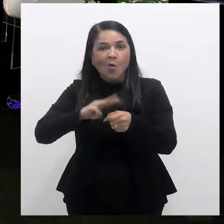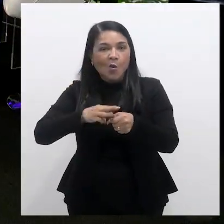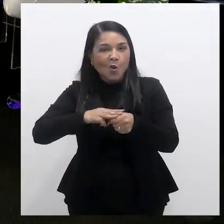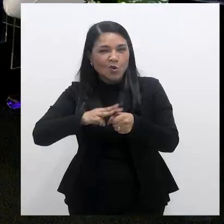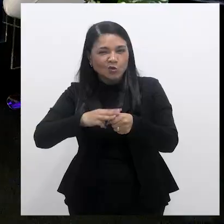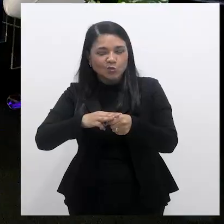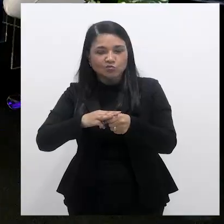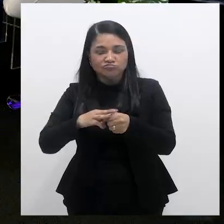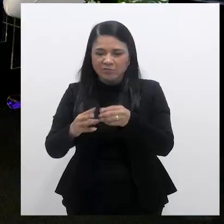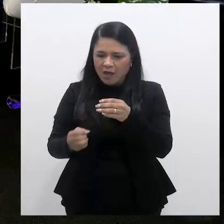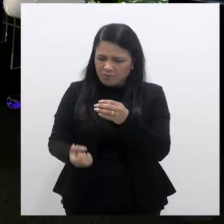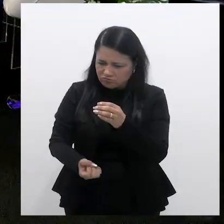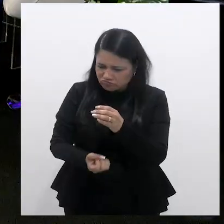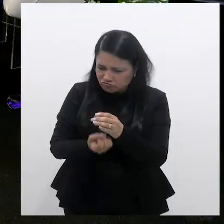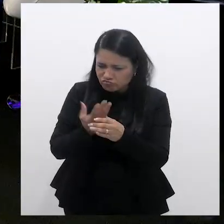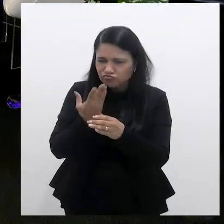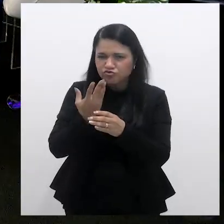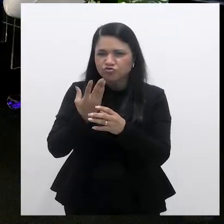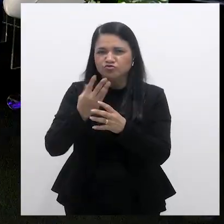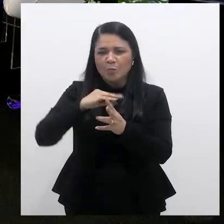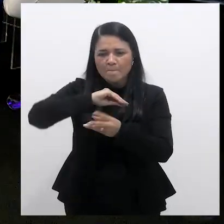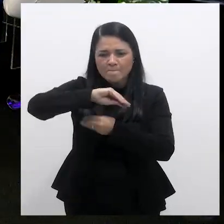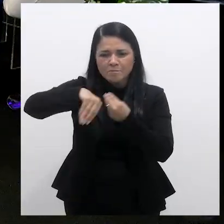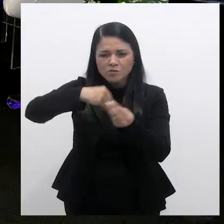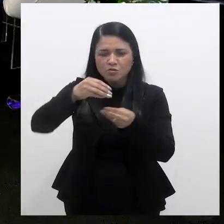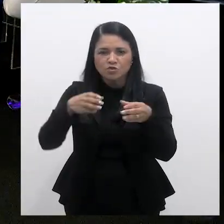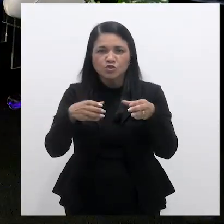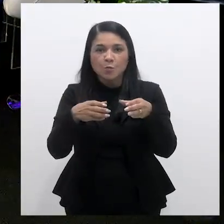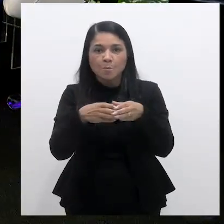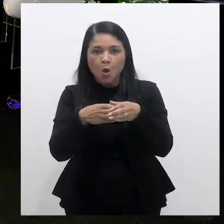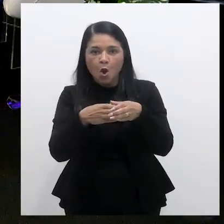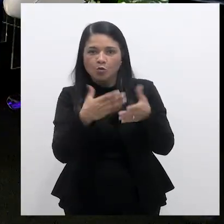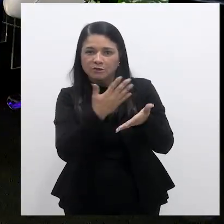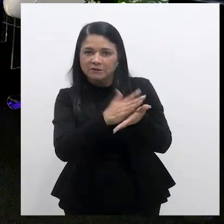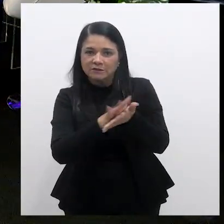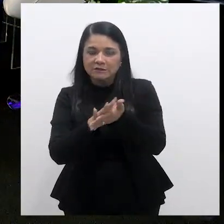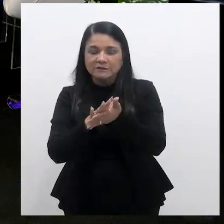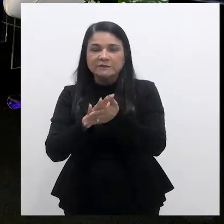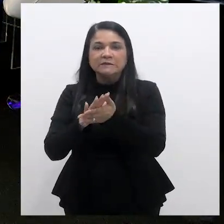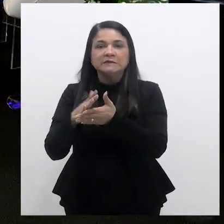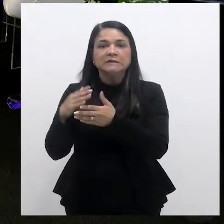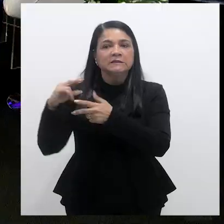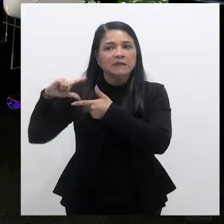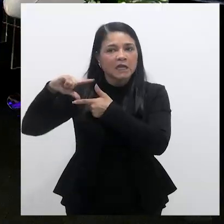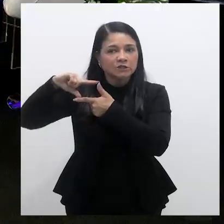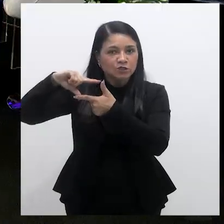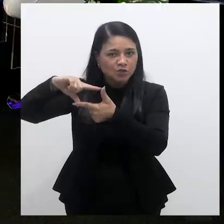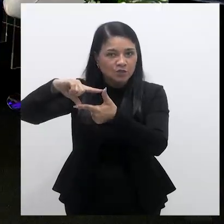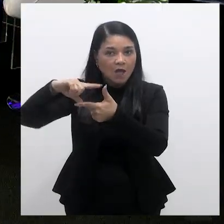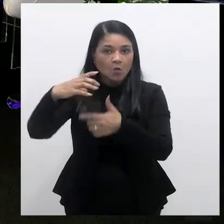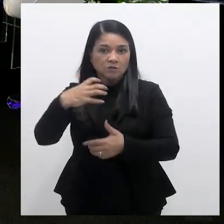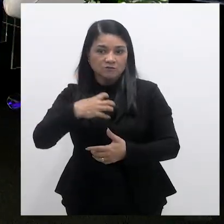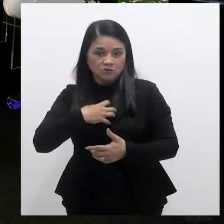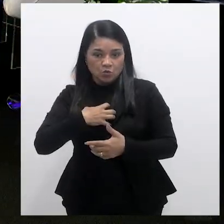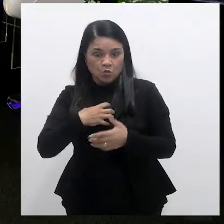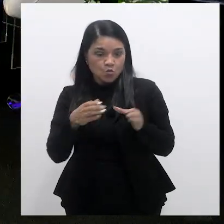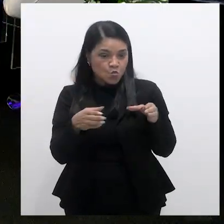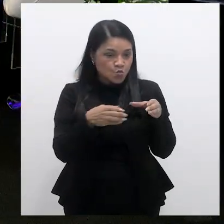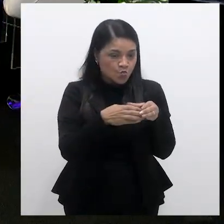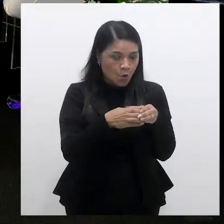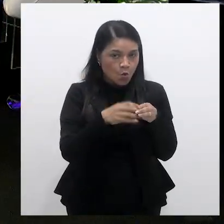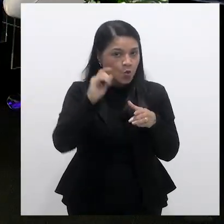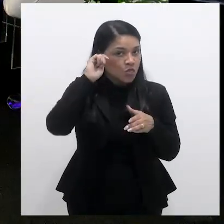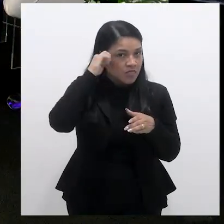foi fundado de uma forma miscigenada, porque existiam vários outros blocos tradicionais em Salvador, que uns eram só